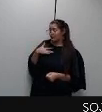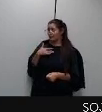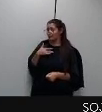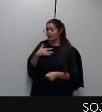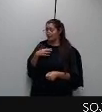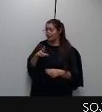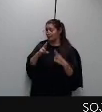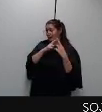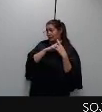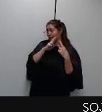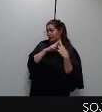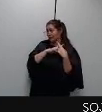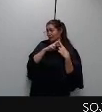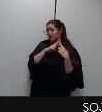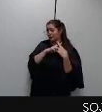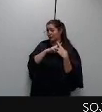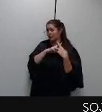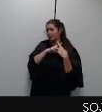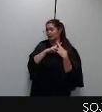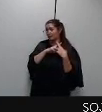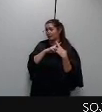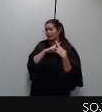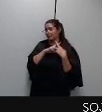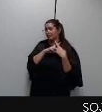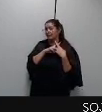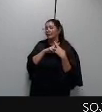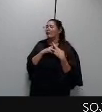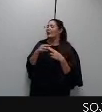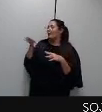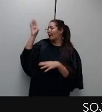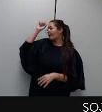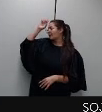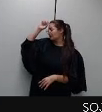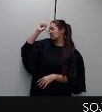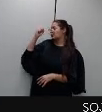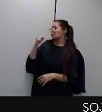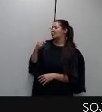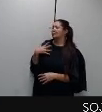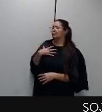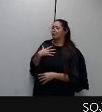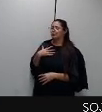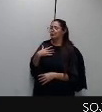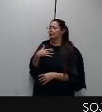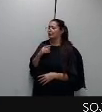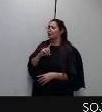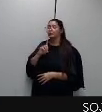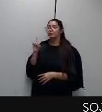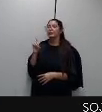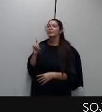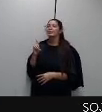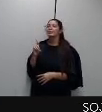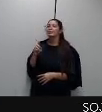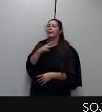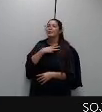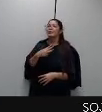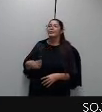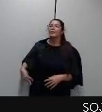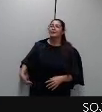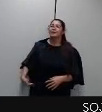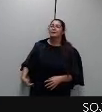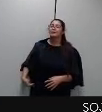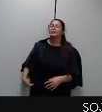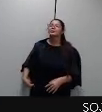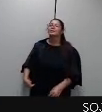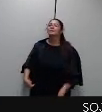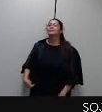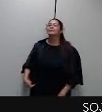fariseu muito nisso aprender muita coisa com ele aqui no carro por exemplo é o dever de pagar tributo